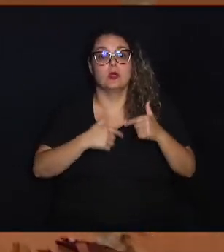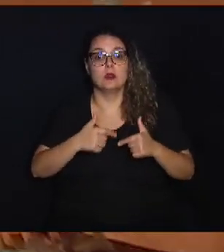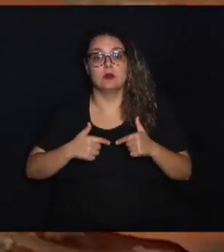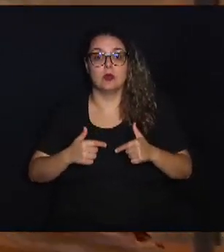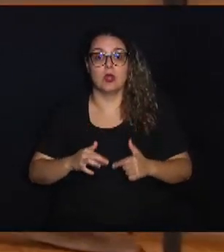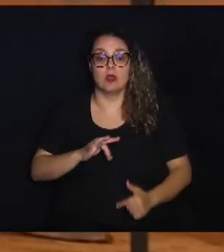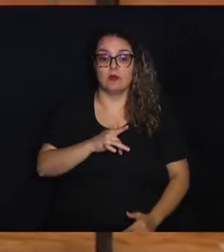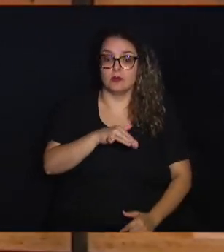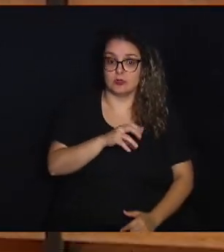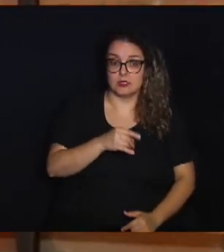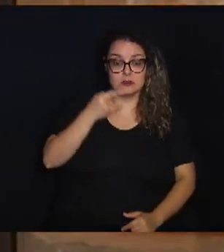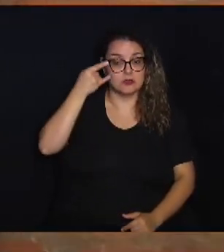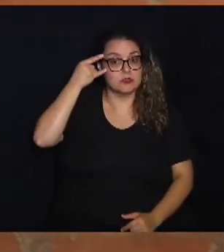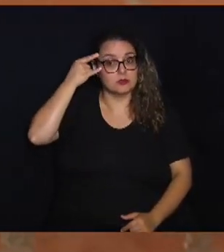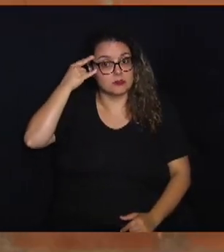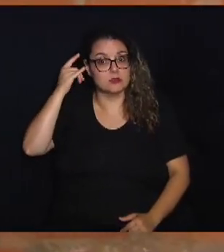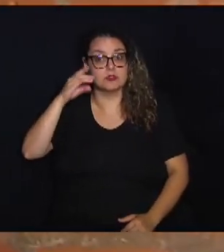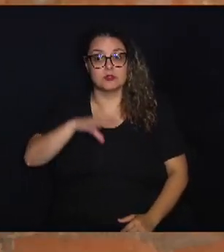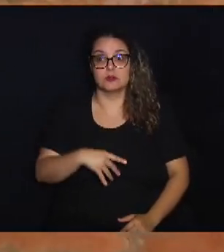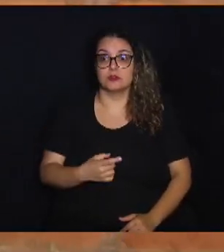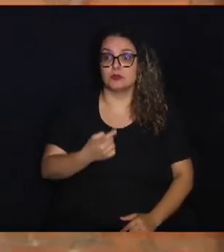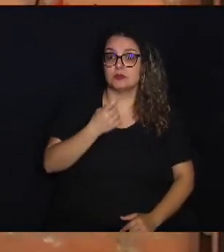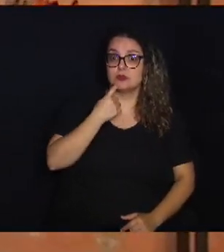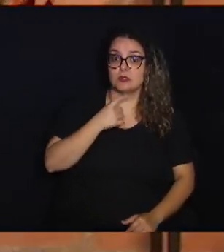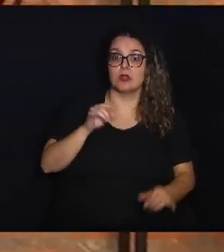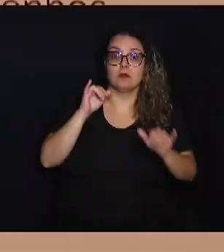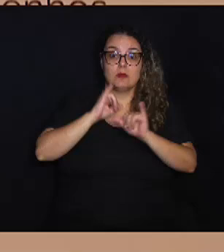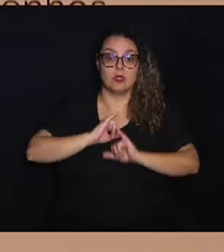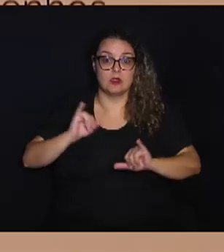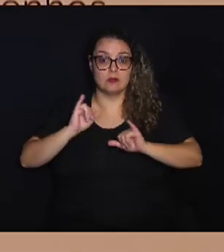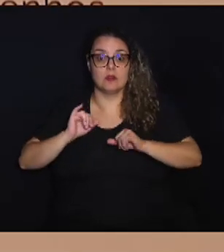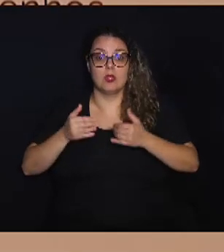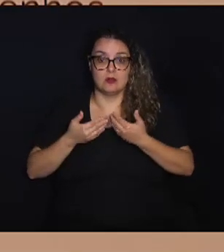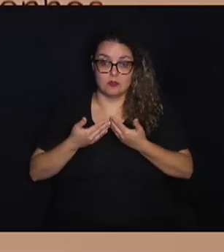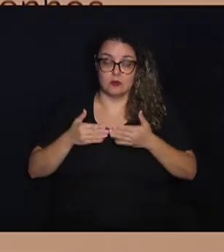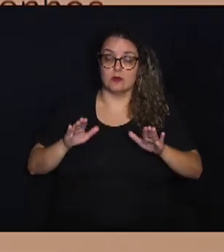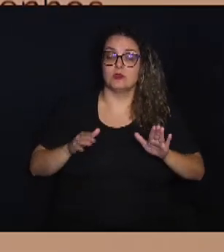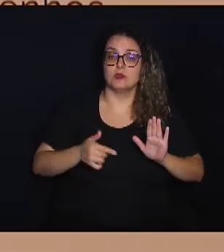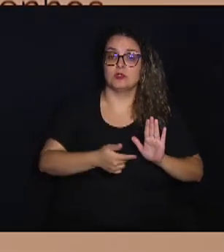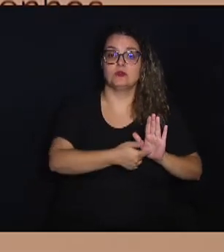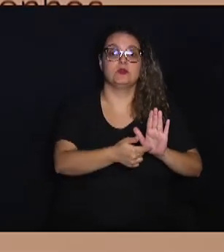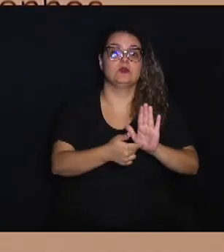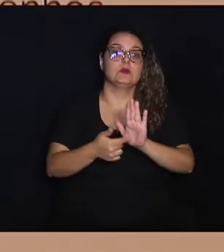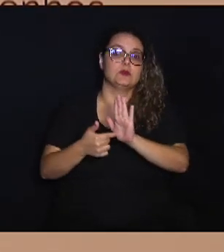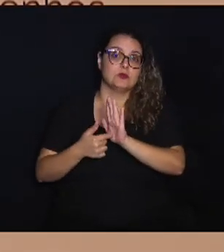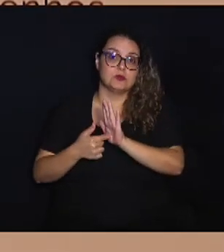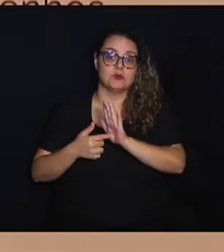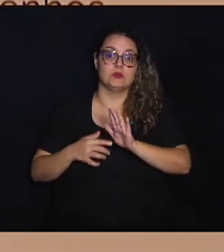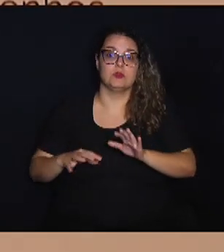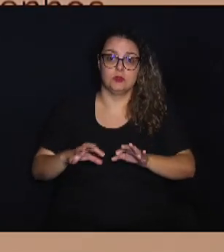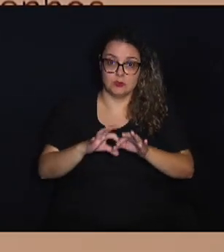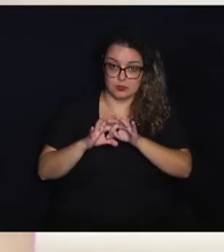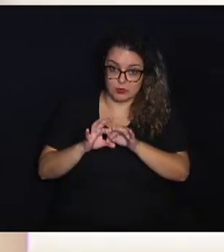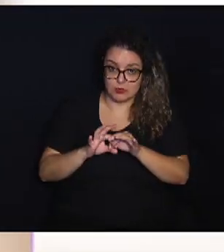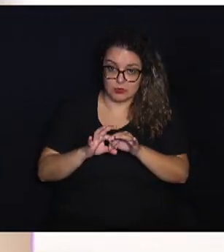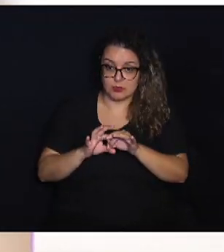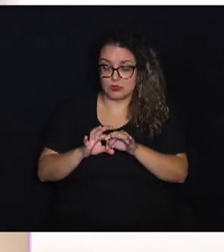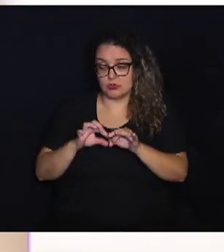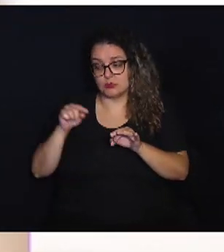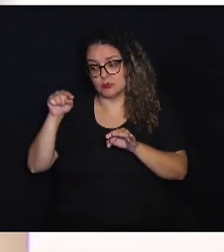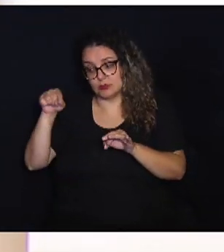Fundação Síndrome de Down de Campinas anuncia a inauguração da exposição Unindo Isso e